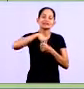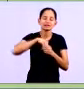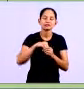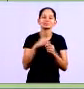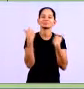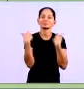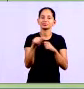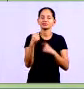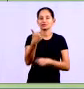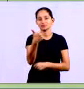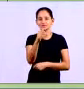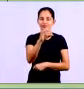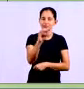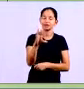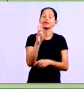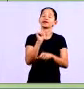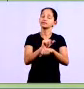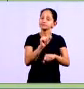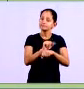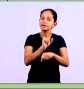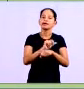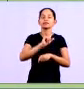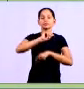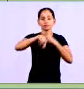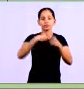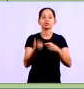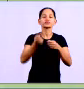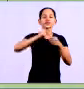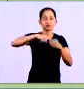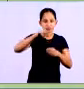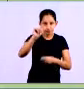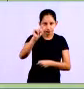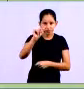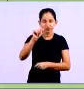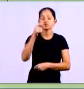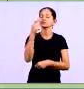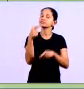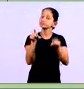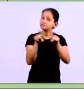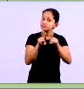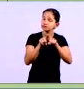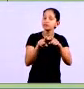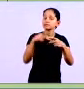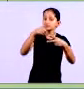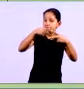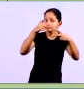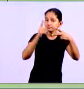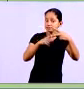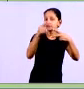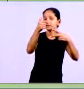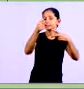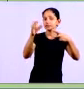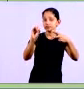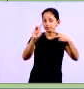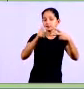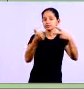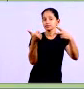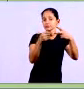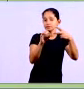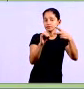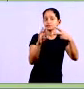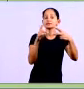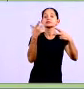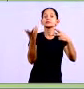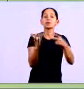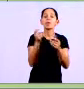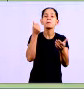no ativo caixa. Correto? Então eu recupero isso daqui e eu recupero isso daqui. Então não vou ter que